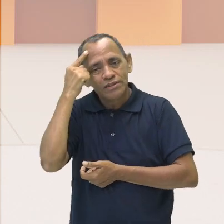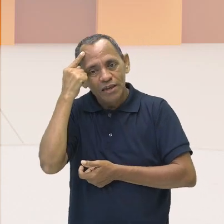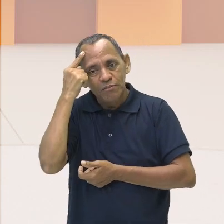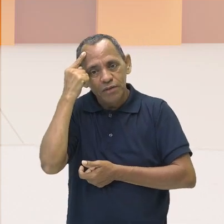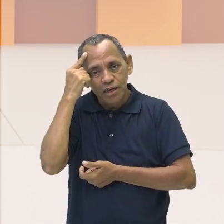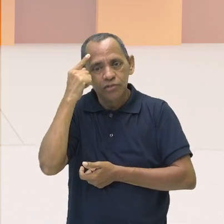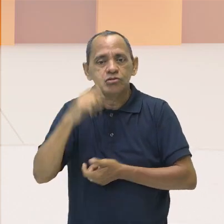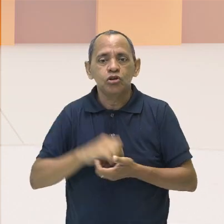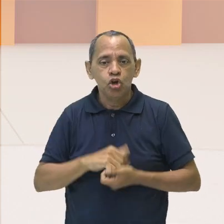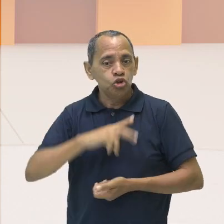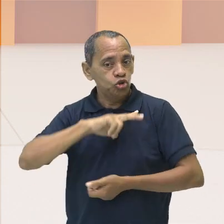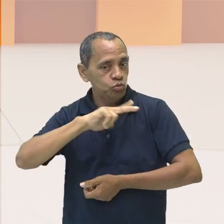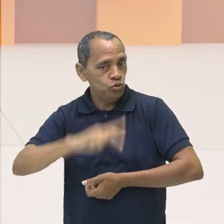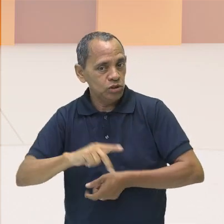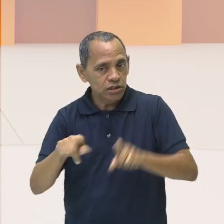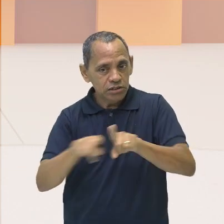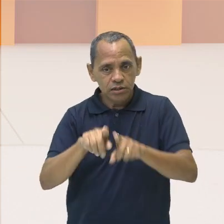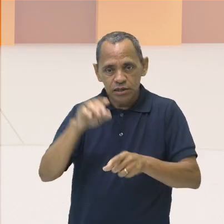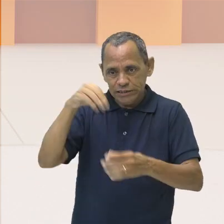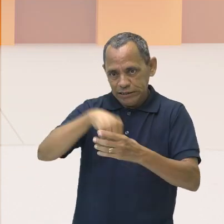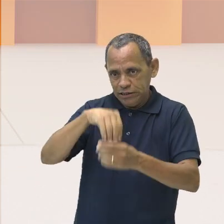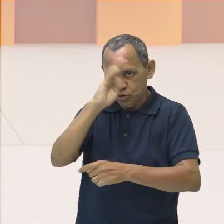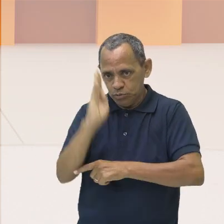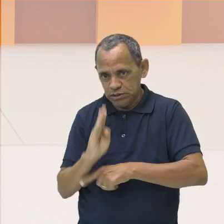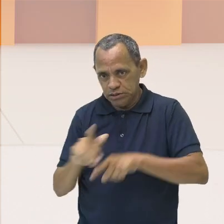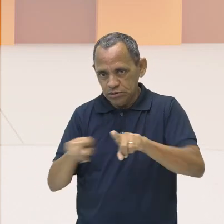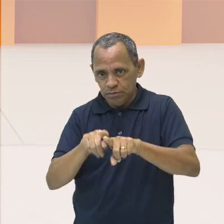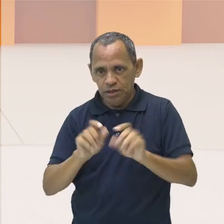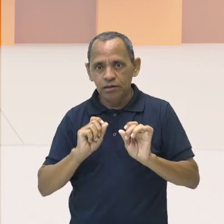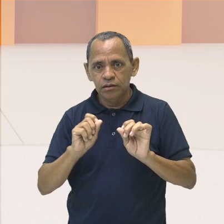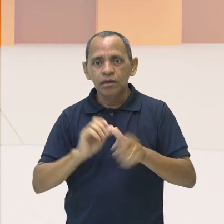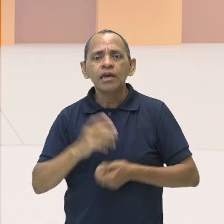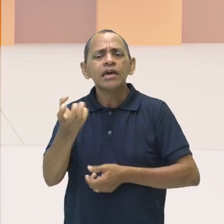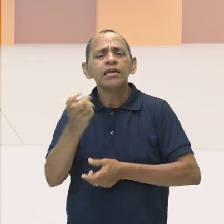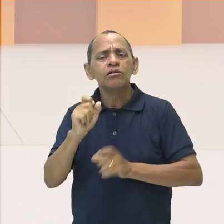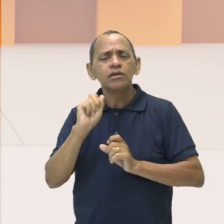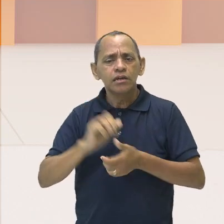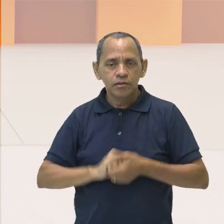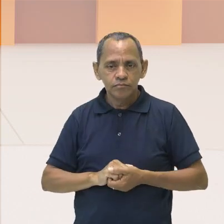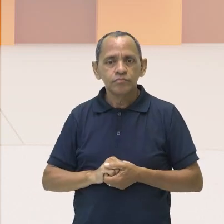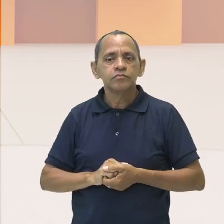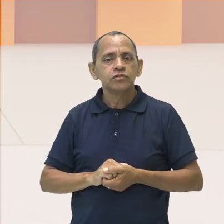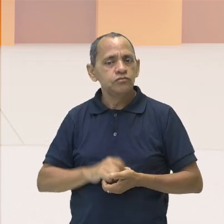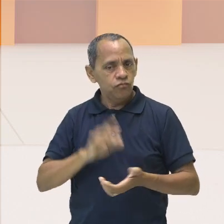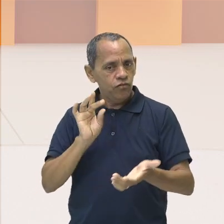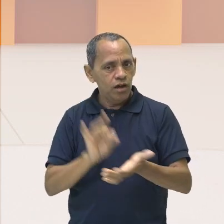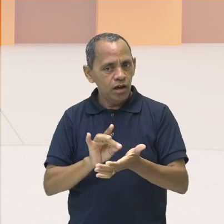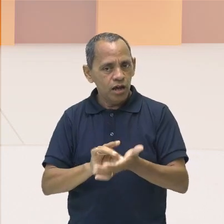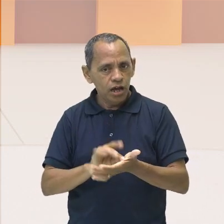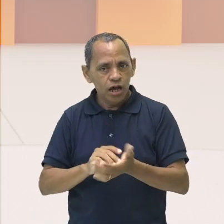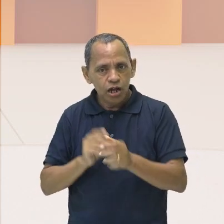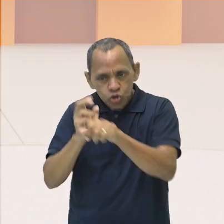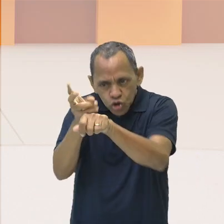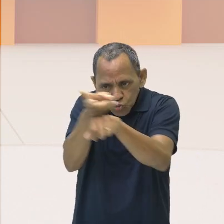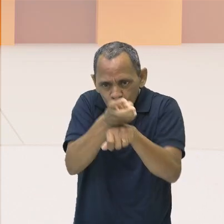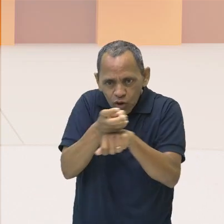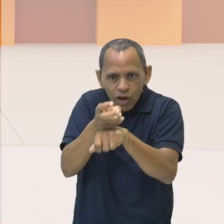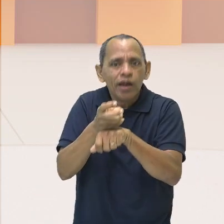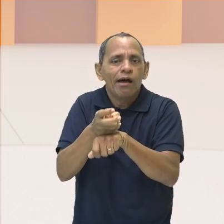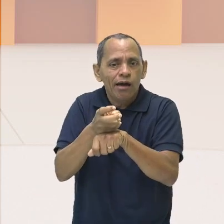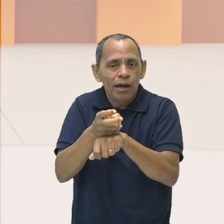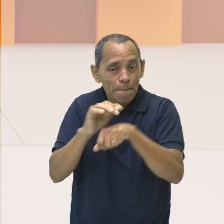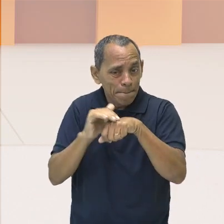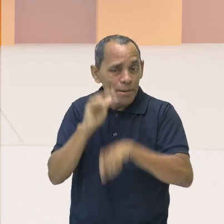justamente de ocupação portuguesa do território brasileiro. O que eles queriam? Eles queriam justamente explorar cada vez